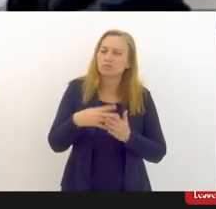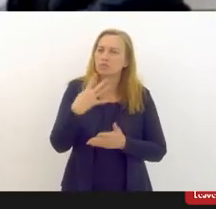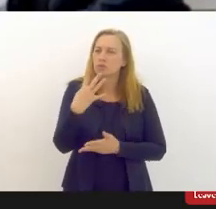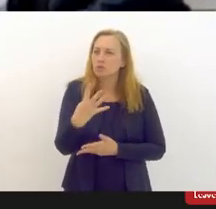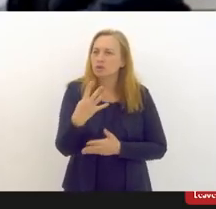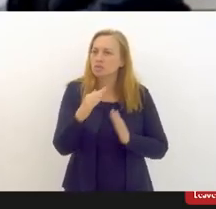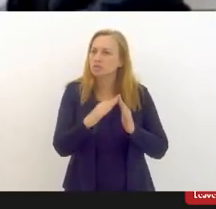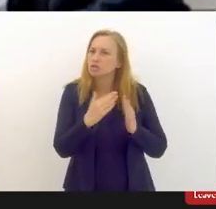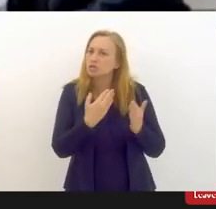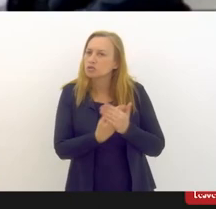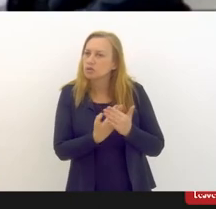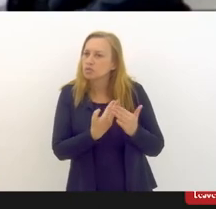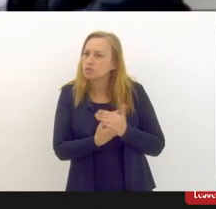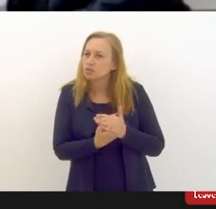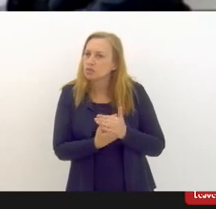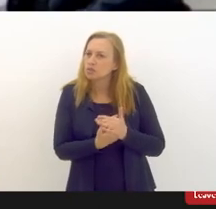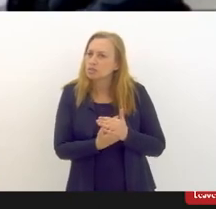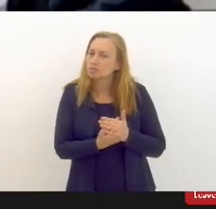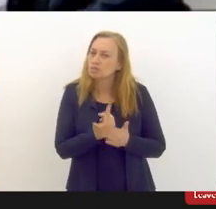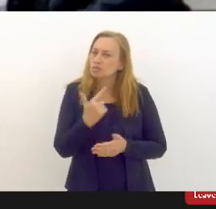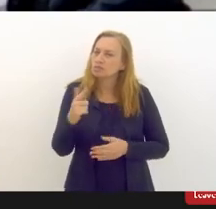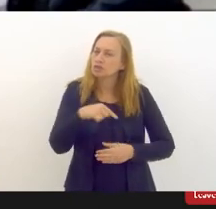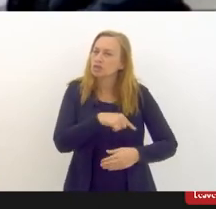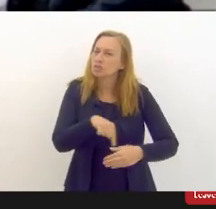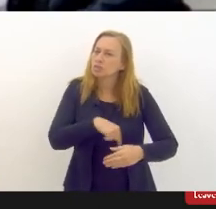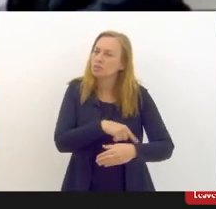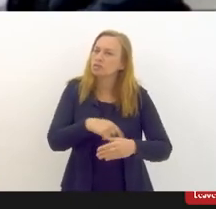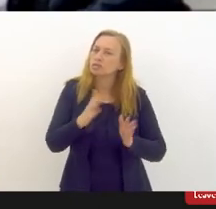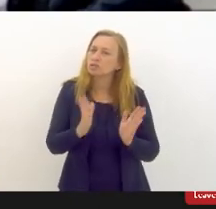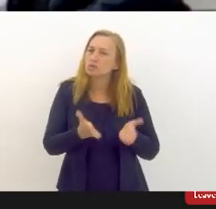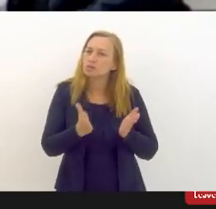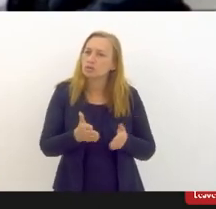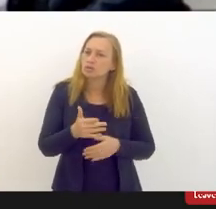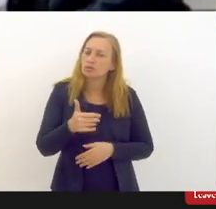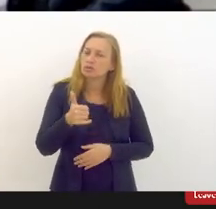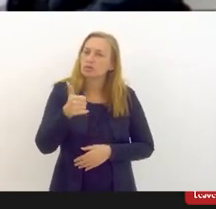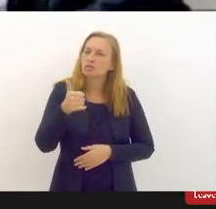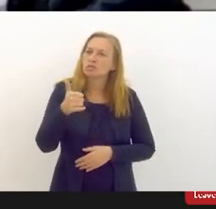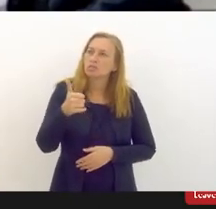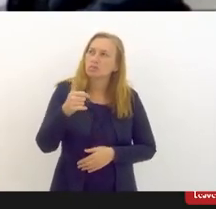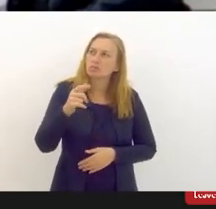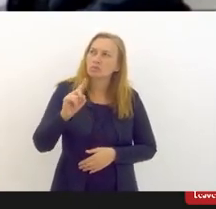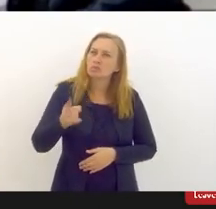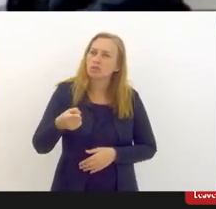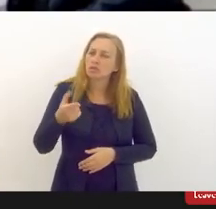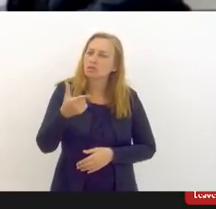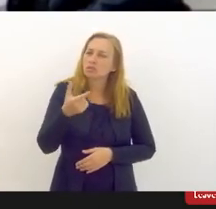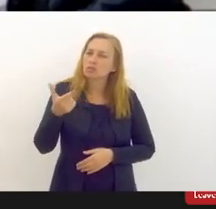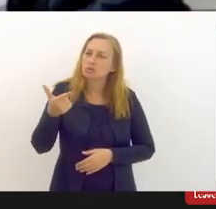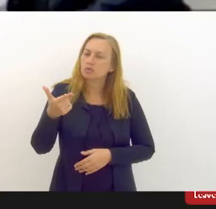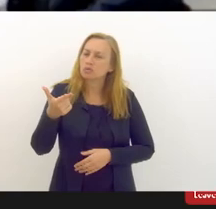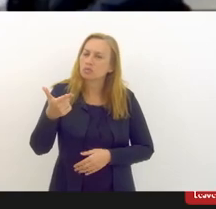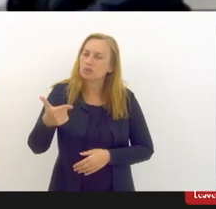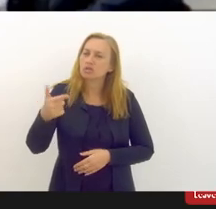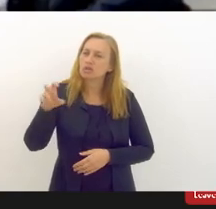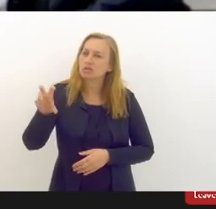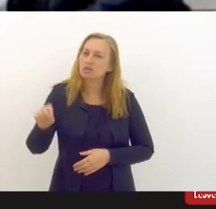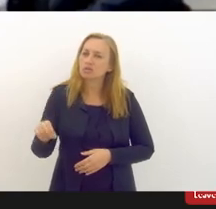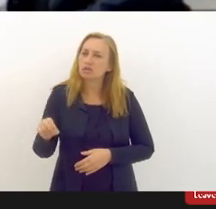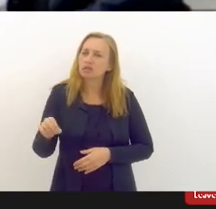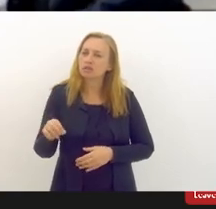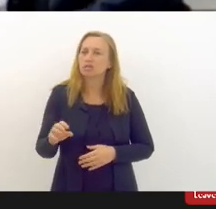escolas sem cozinha hoje no universo de 1.230. Então, assim, é claro